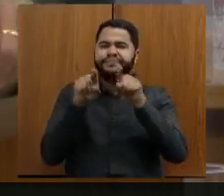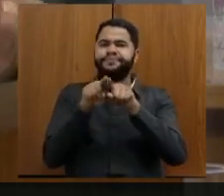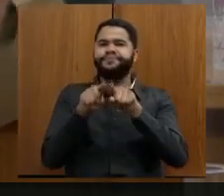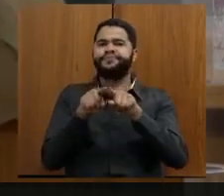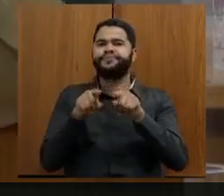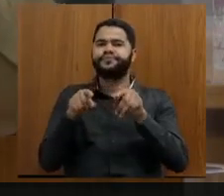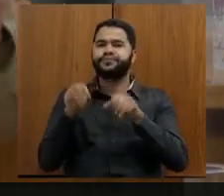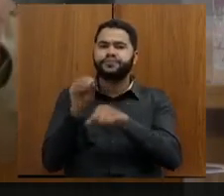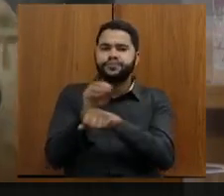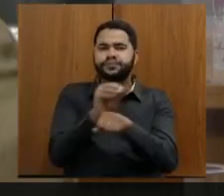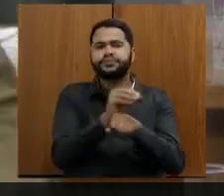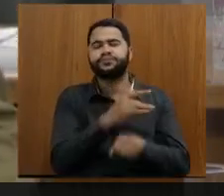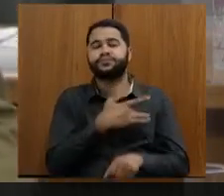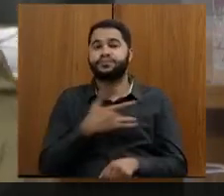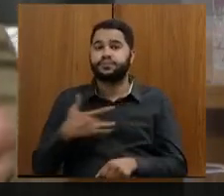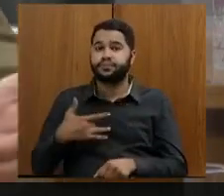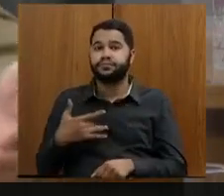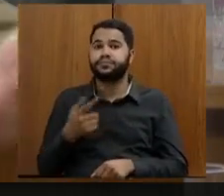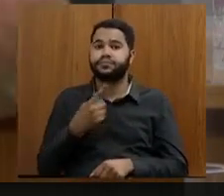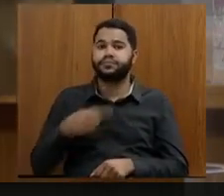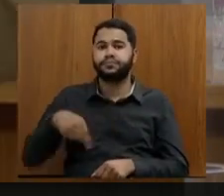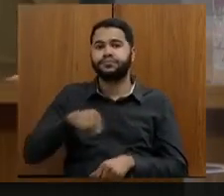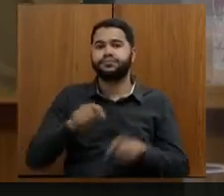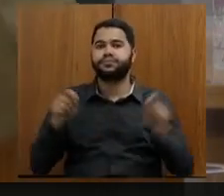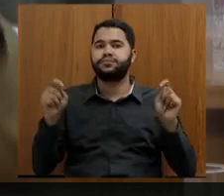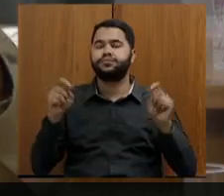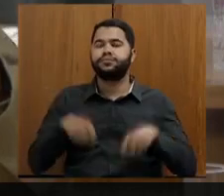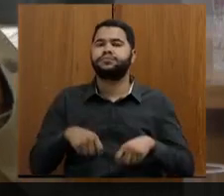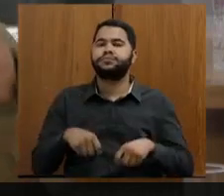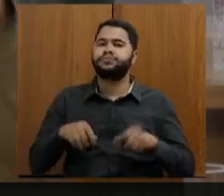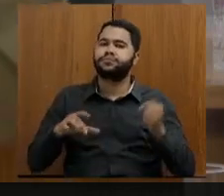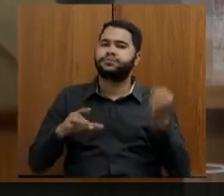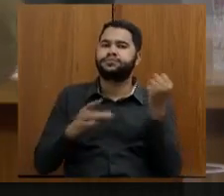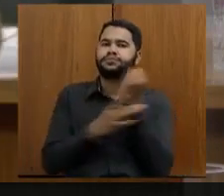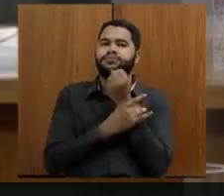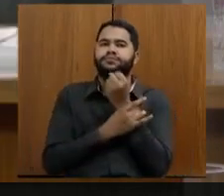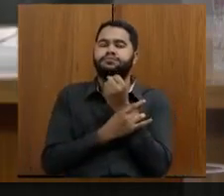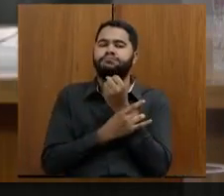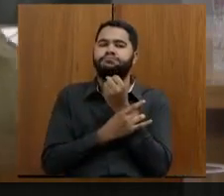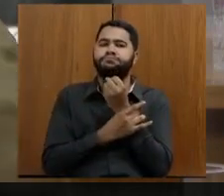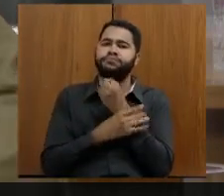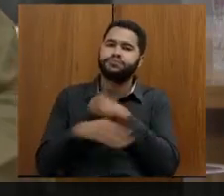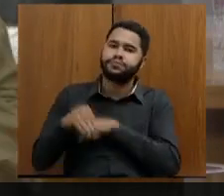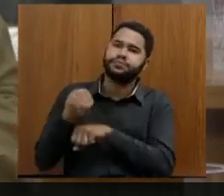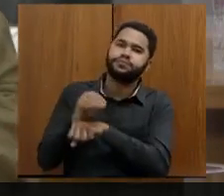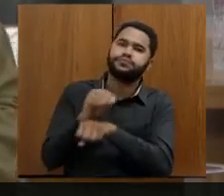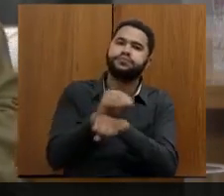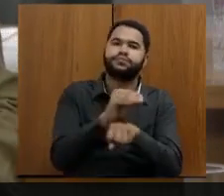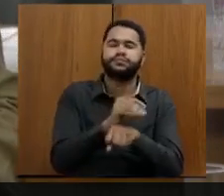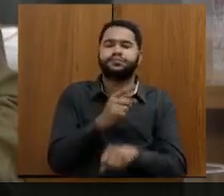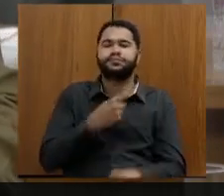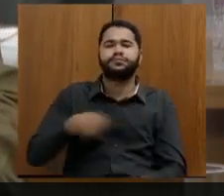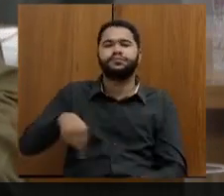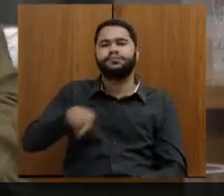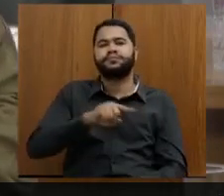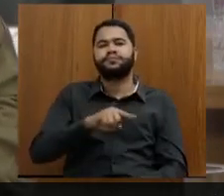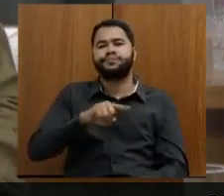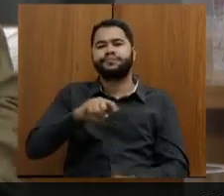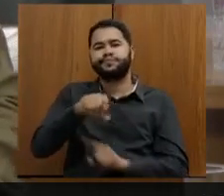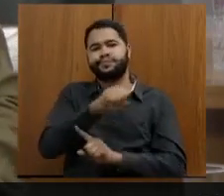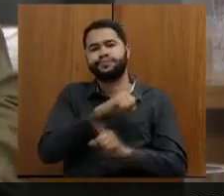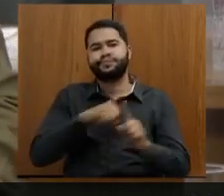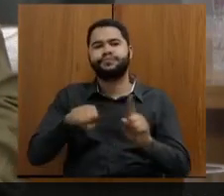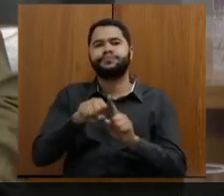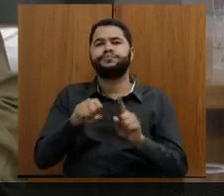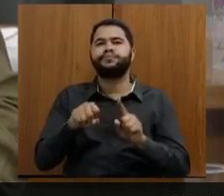inscrição cuidando da Tropa cuidando da saúde que nós podemos então ter segurança para poder cuidar da nossa da nossa sociedade